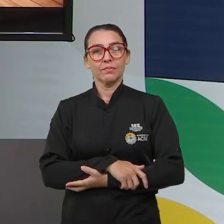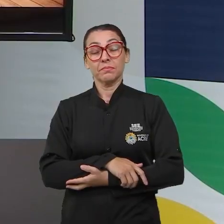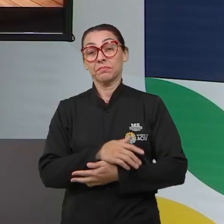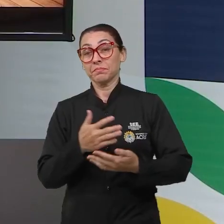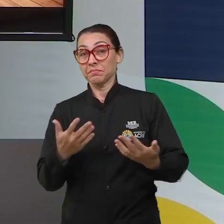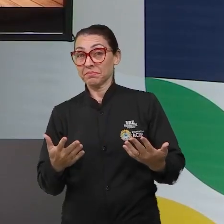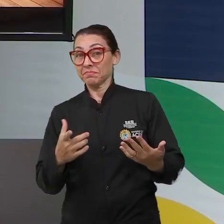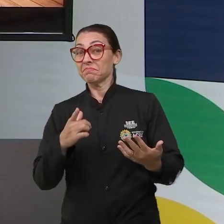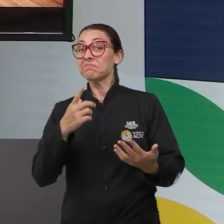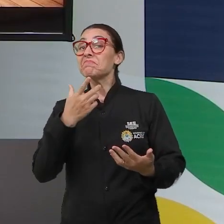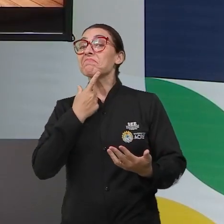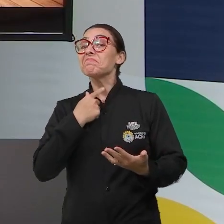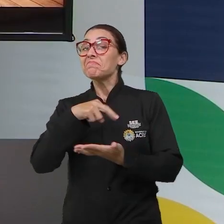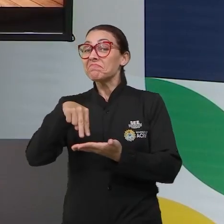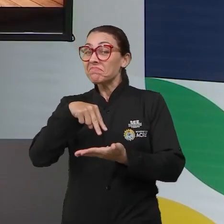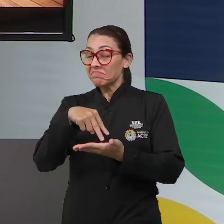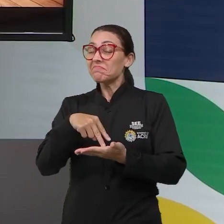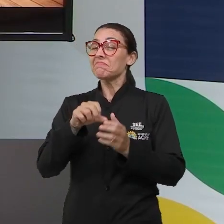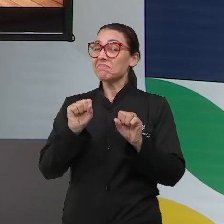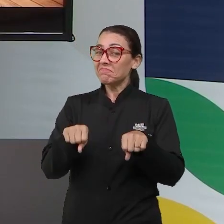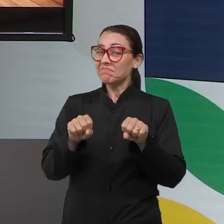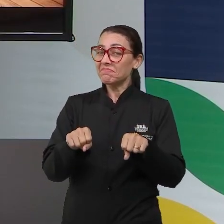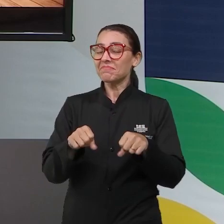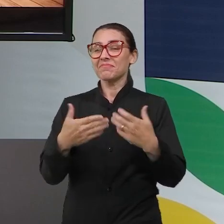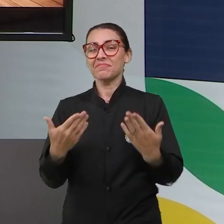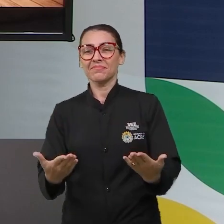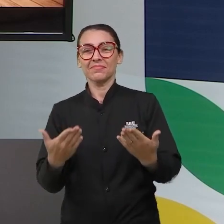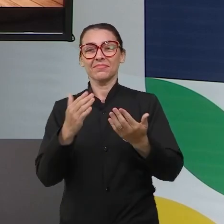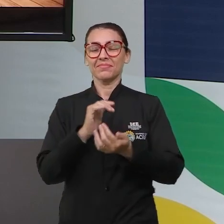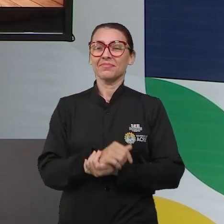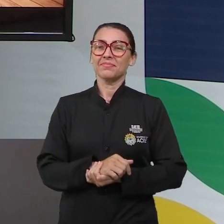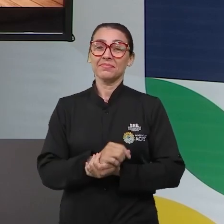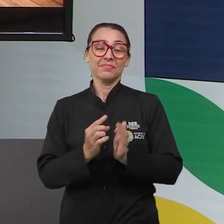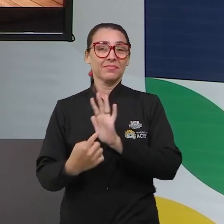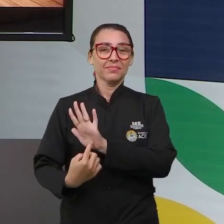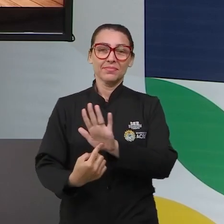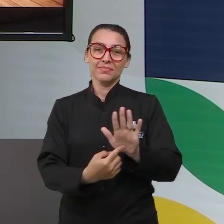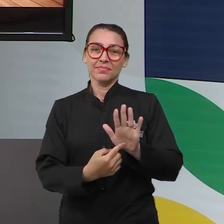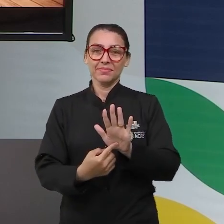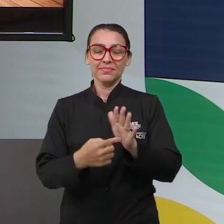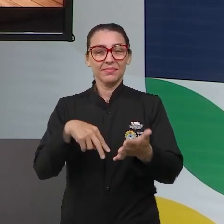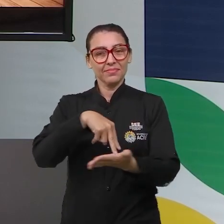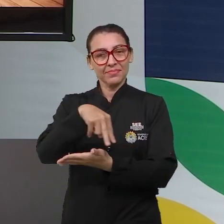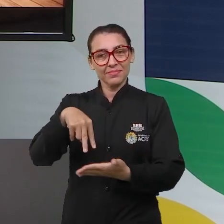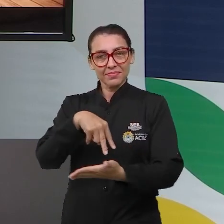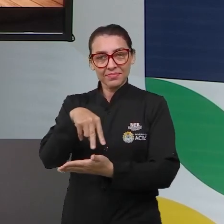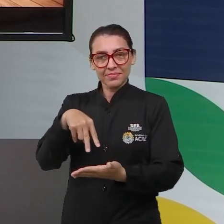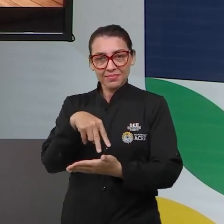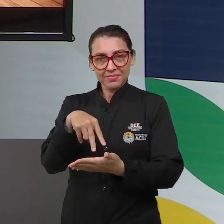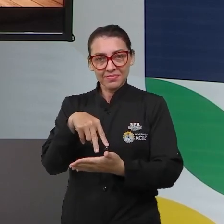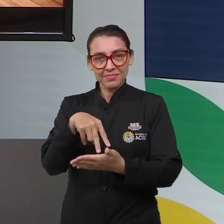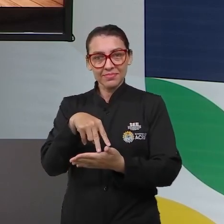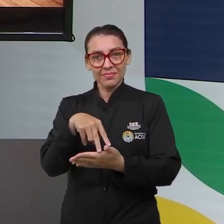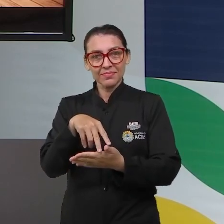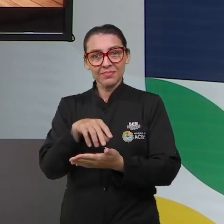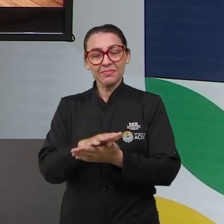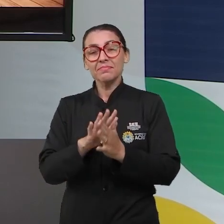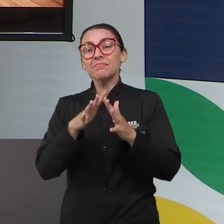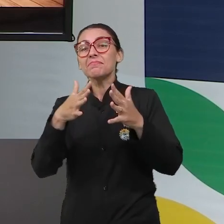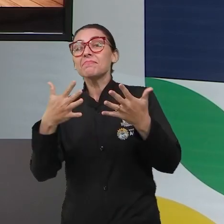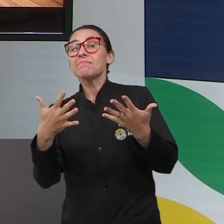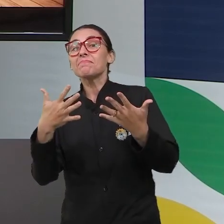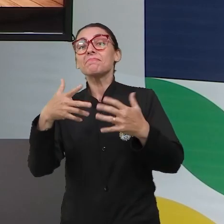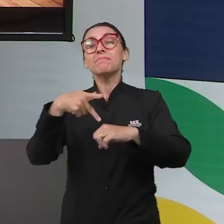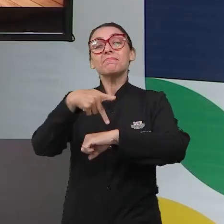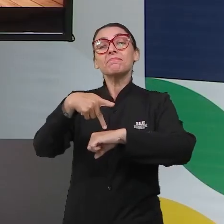Pois é, dá até vontade de dançar aqui mesmo, gente. Então, essa apresentação de dança, ela é de